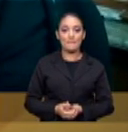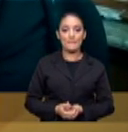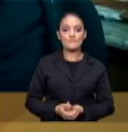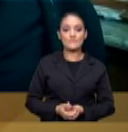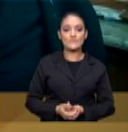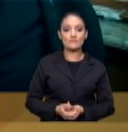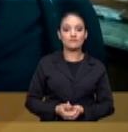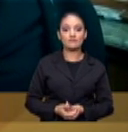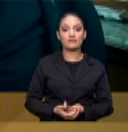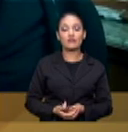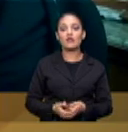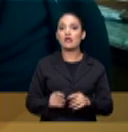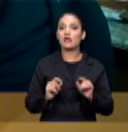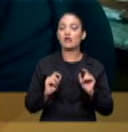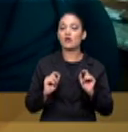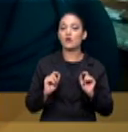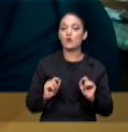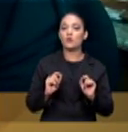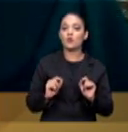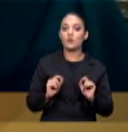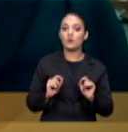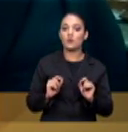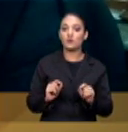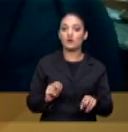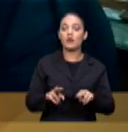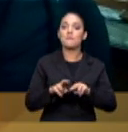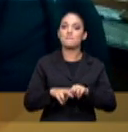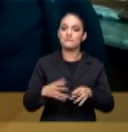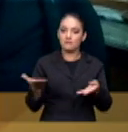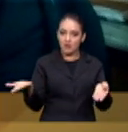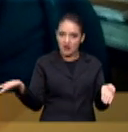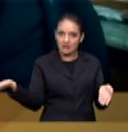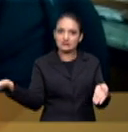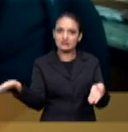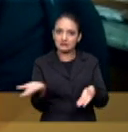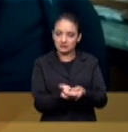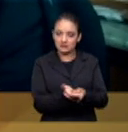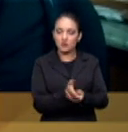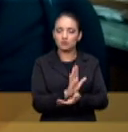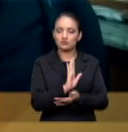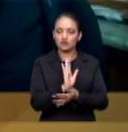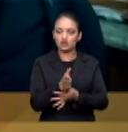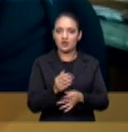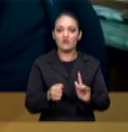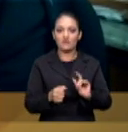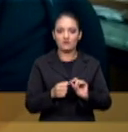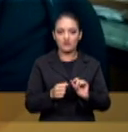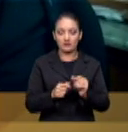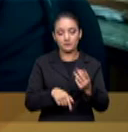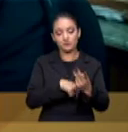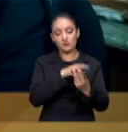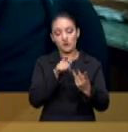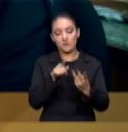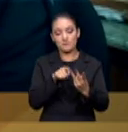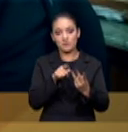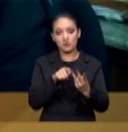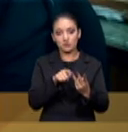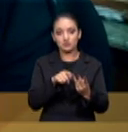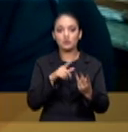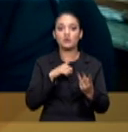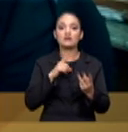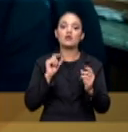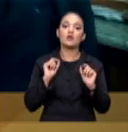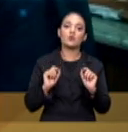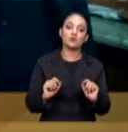agir, considerada ação ajuizada? E, por último, nós